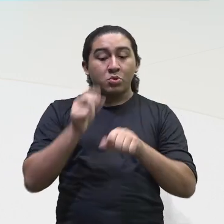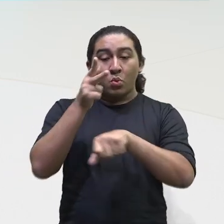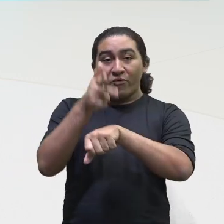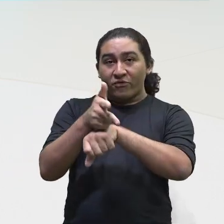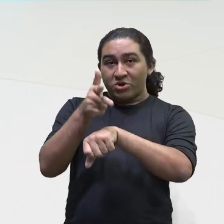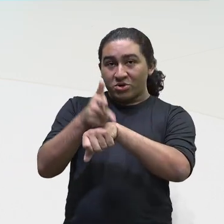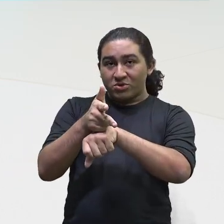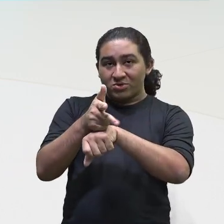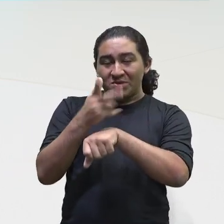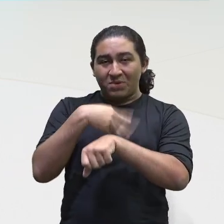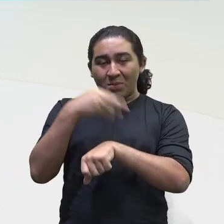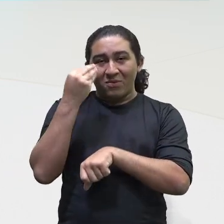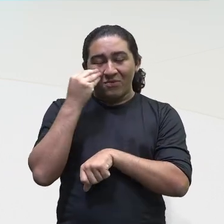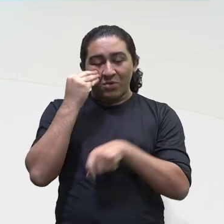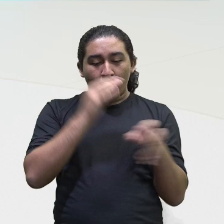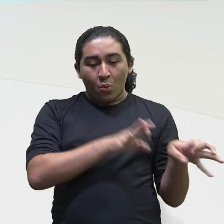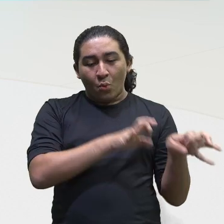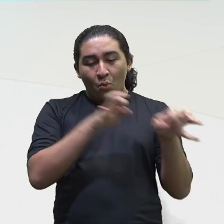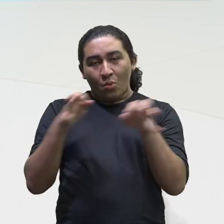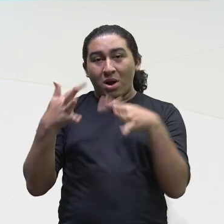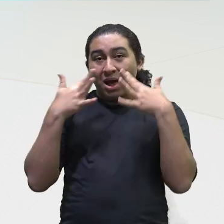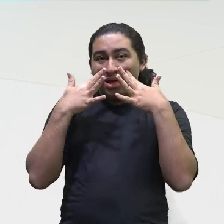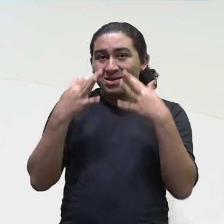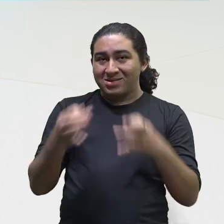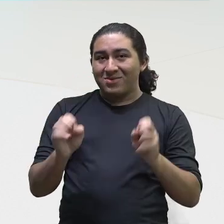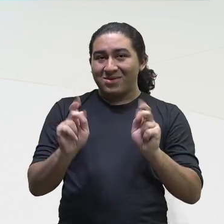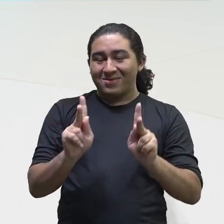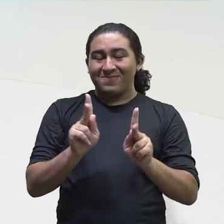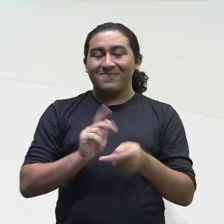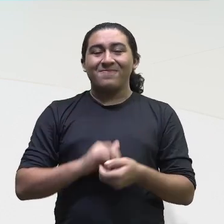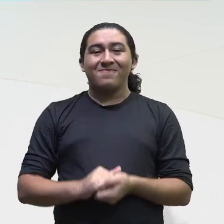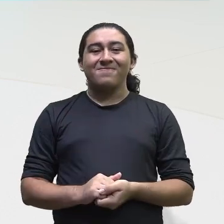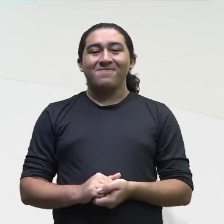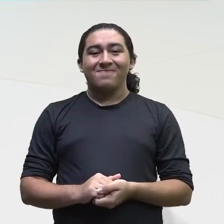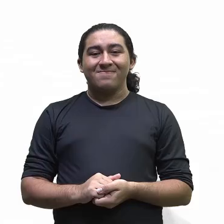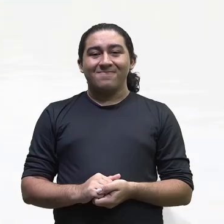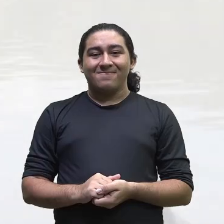vídeo. Então, atenção ao vídeo.